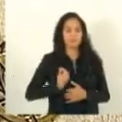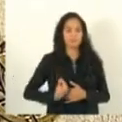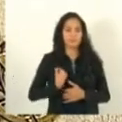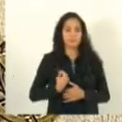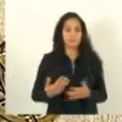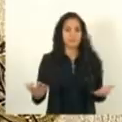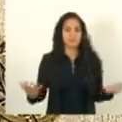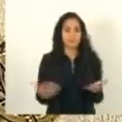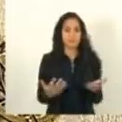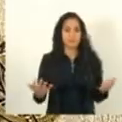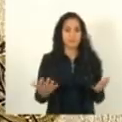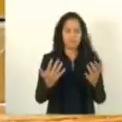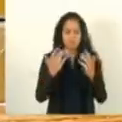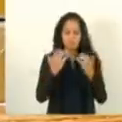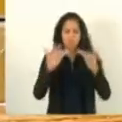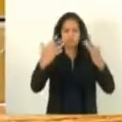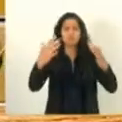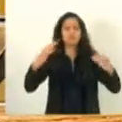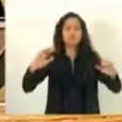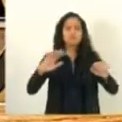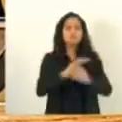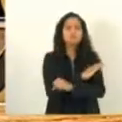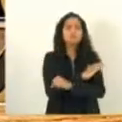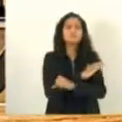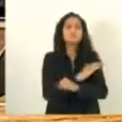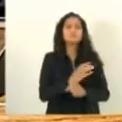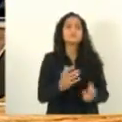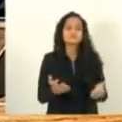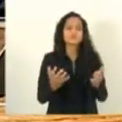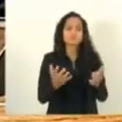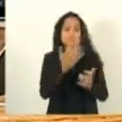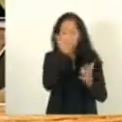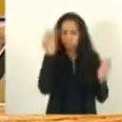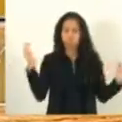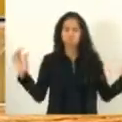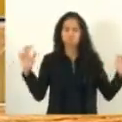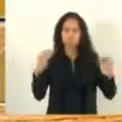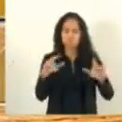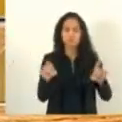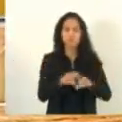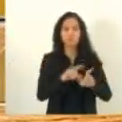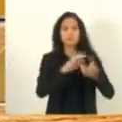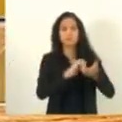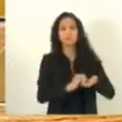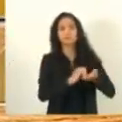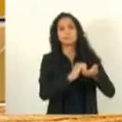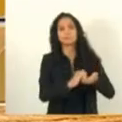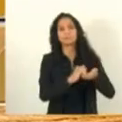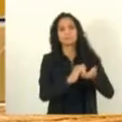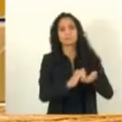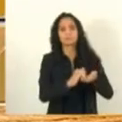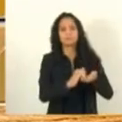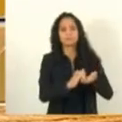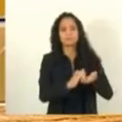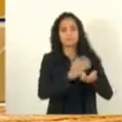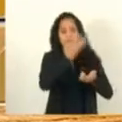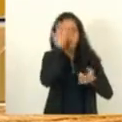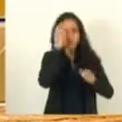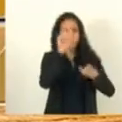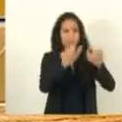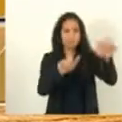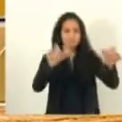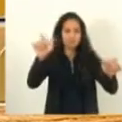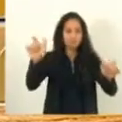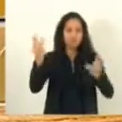O plenário hoje está cheio e quero fazer uma saudação também a essa rapaziada,